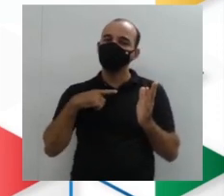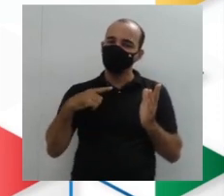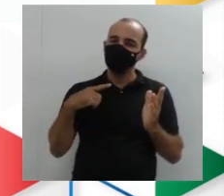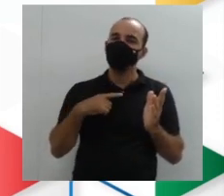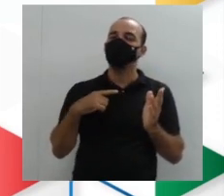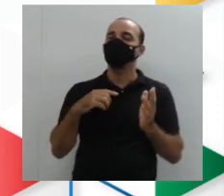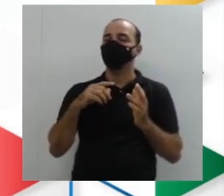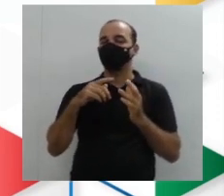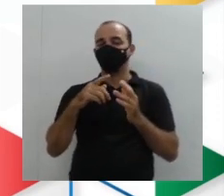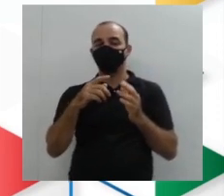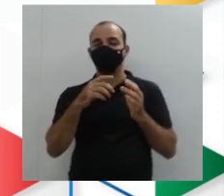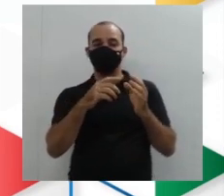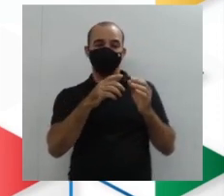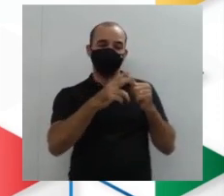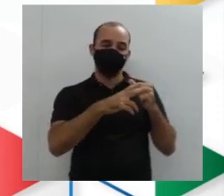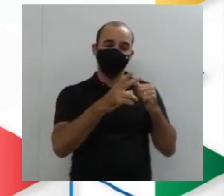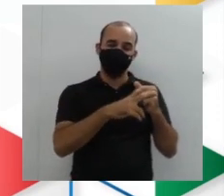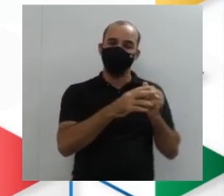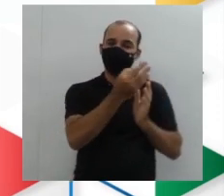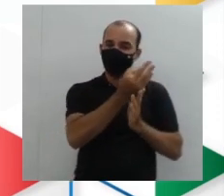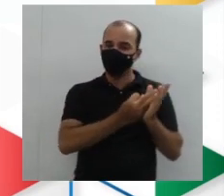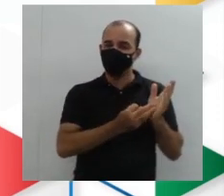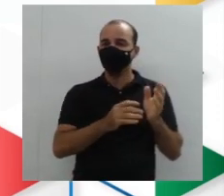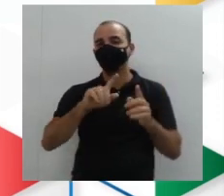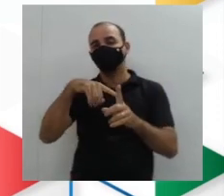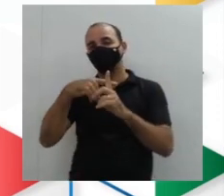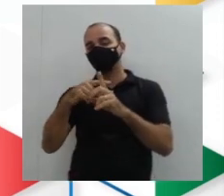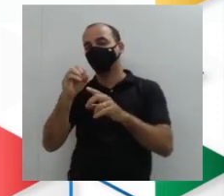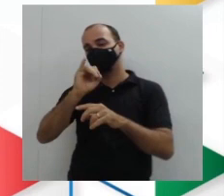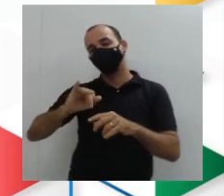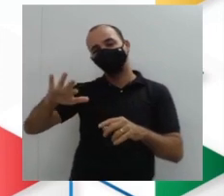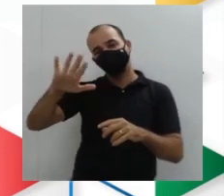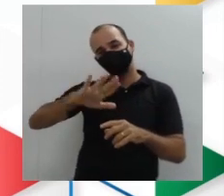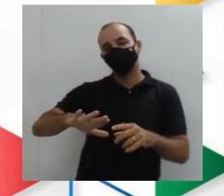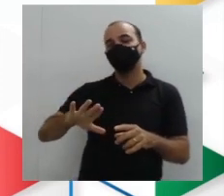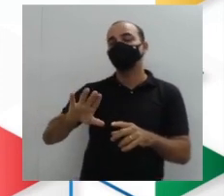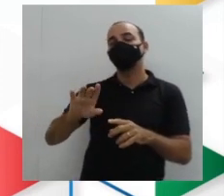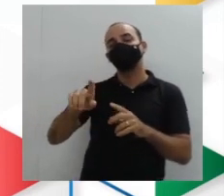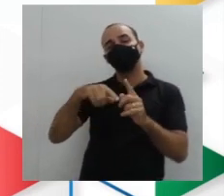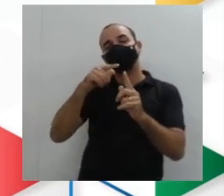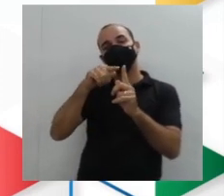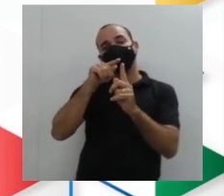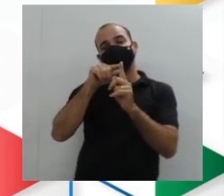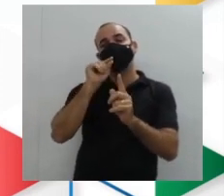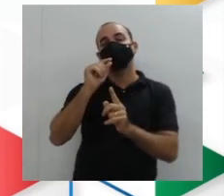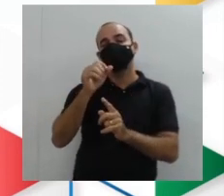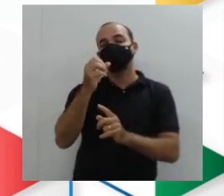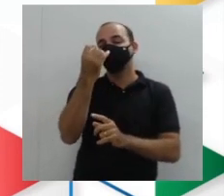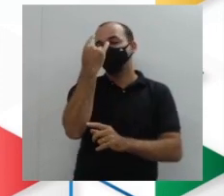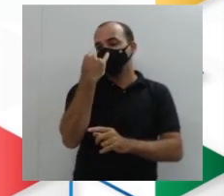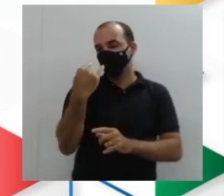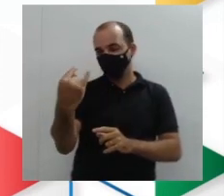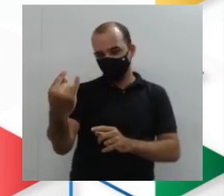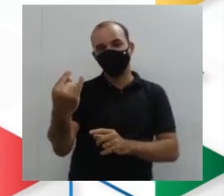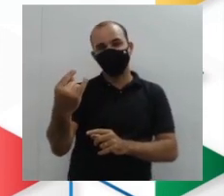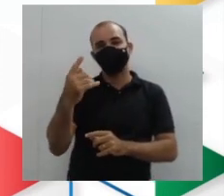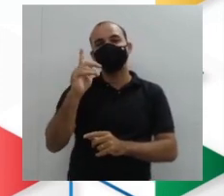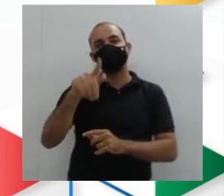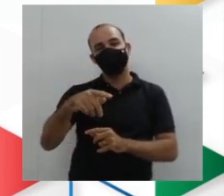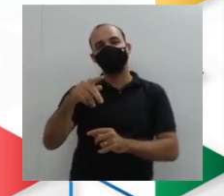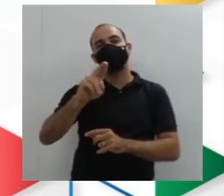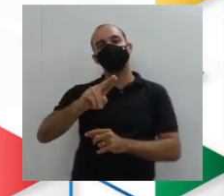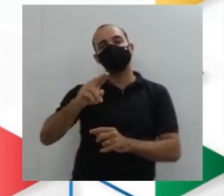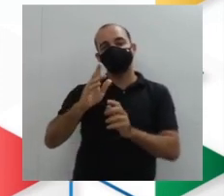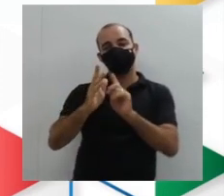não verbal. O discurso tem um caráter persuasivo. Lembrar sempre do seu público-alvo,